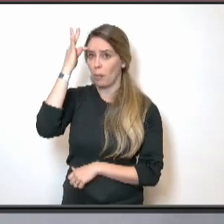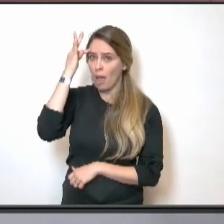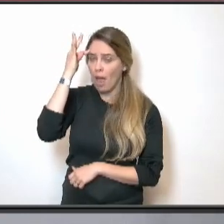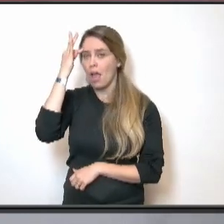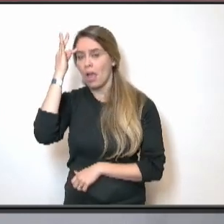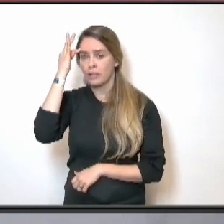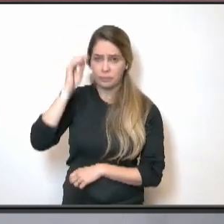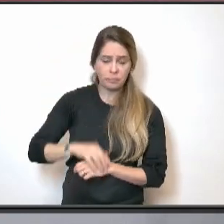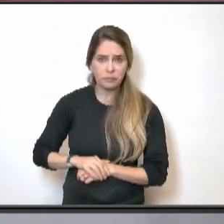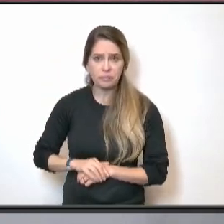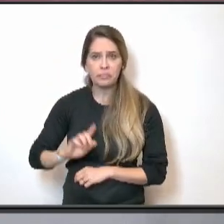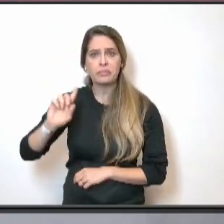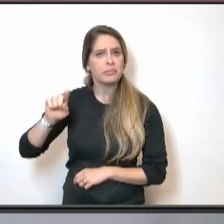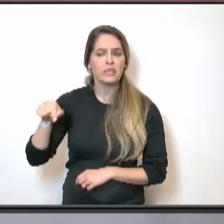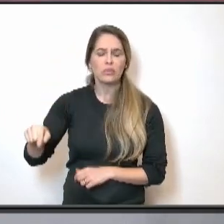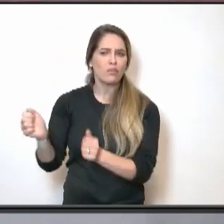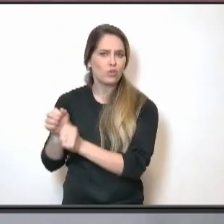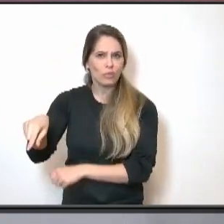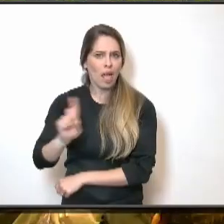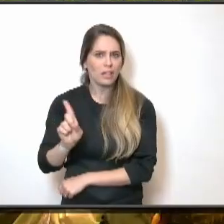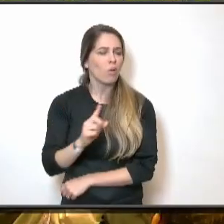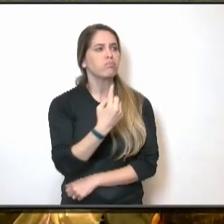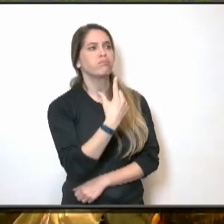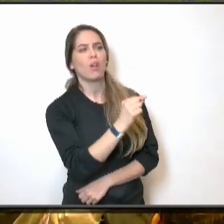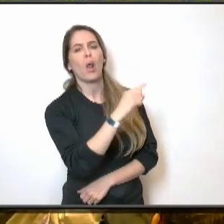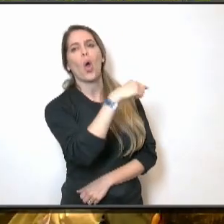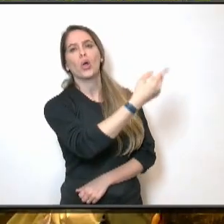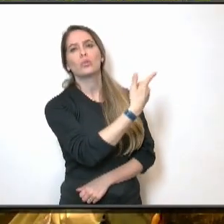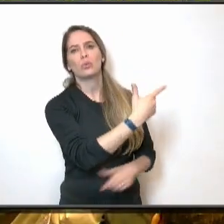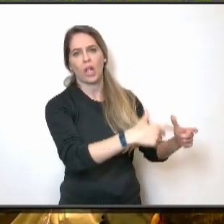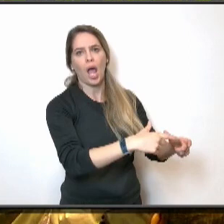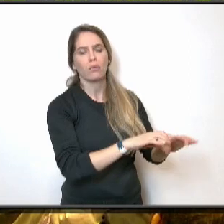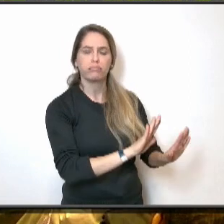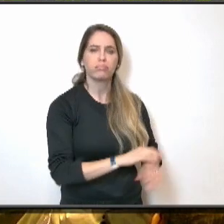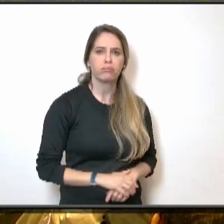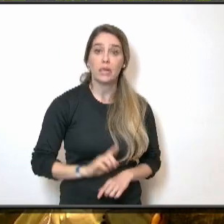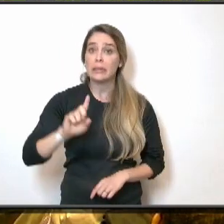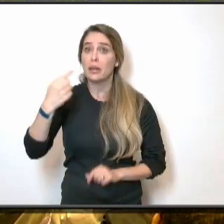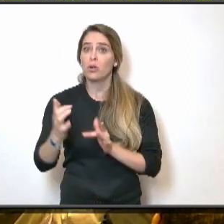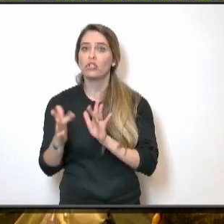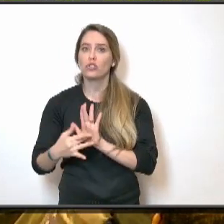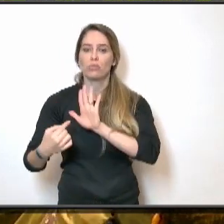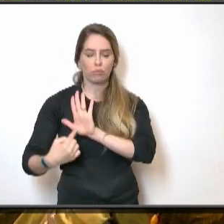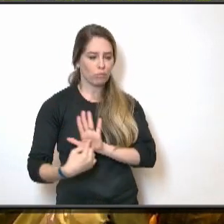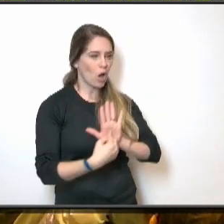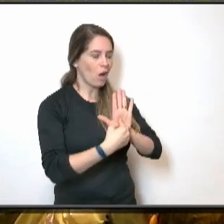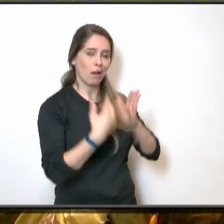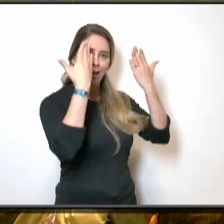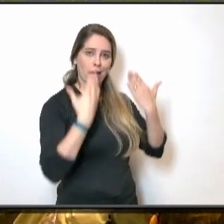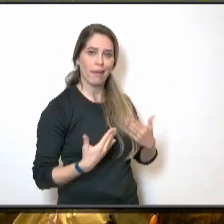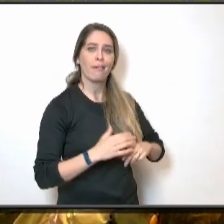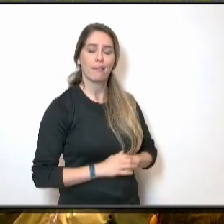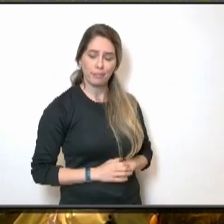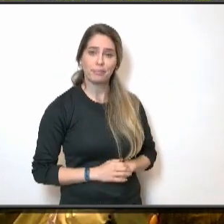posteriormente, e aí ele também se apresenta diante de Tomé. E o texto então que nós temos, o capítulo 21,